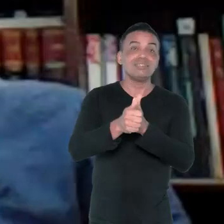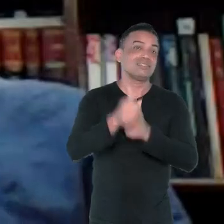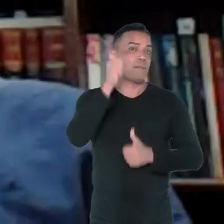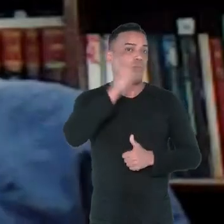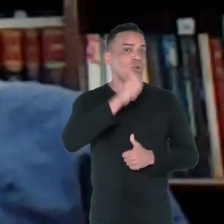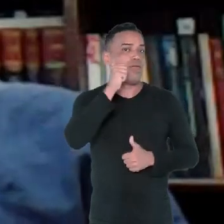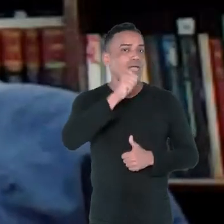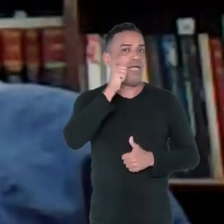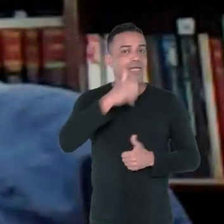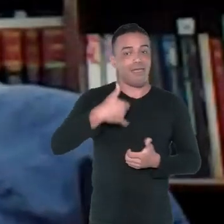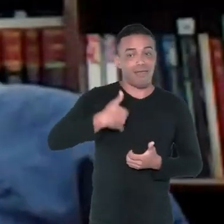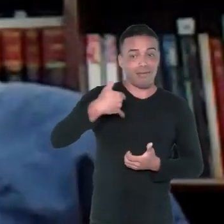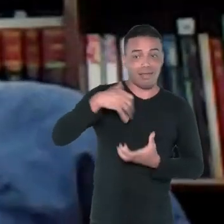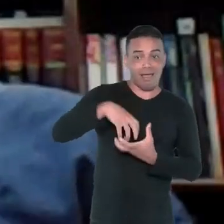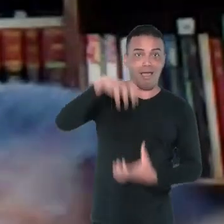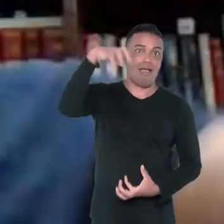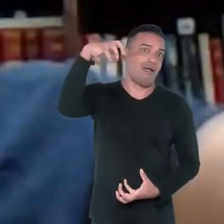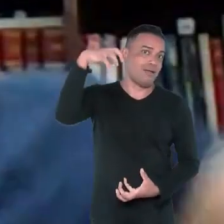idosa,